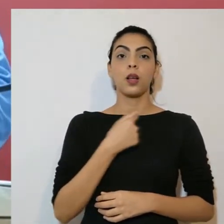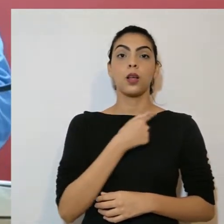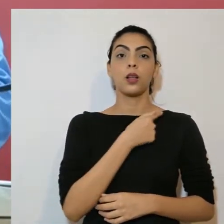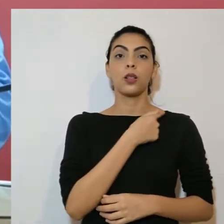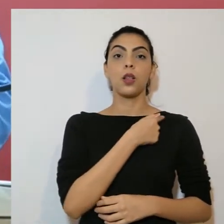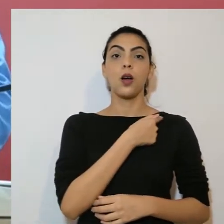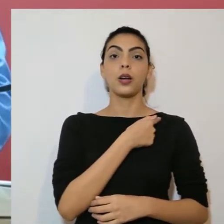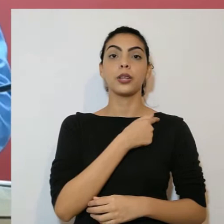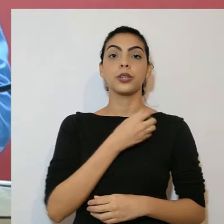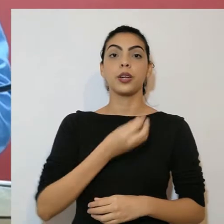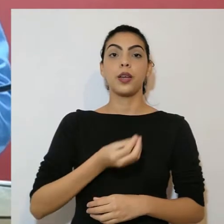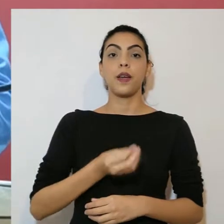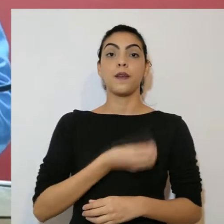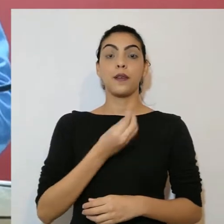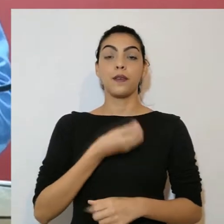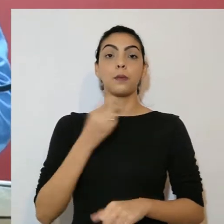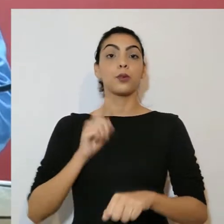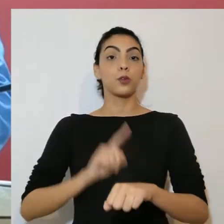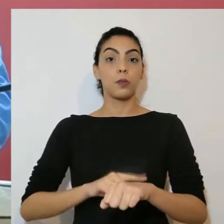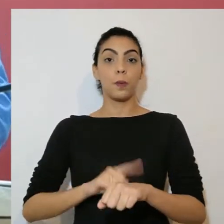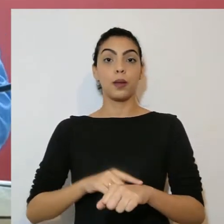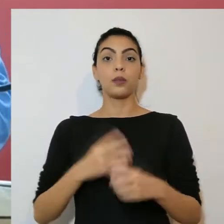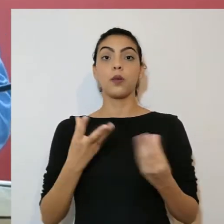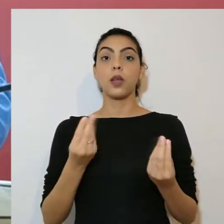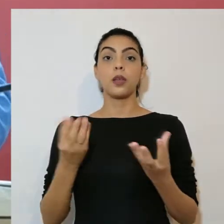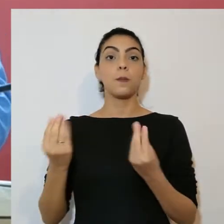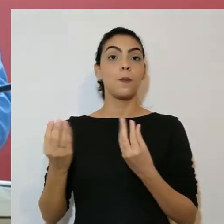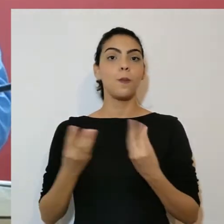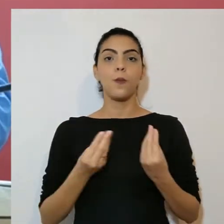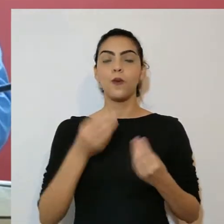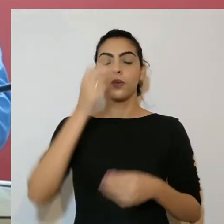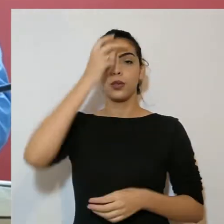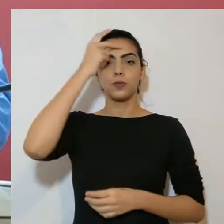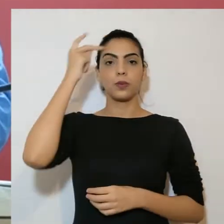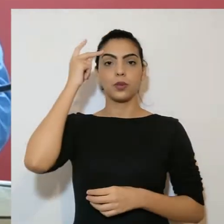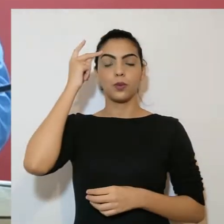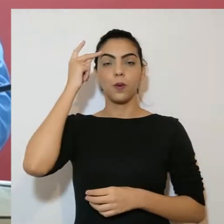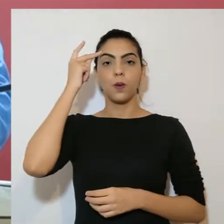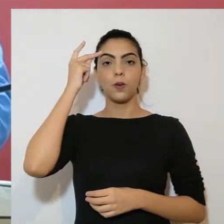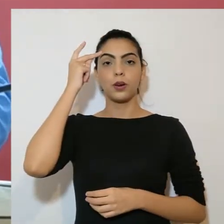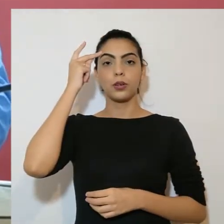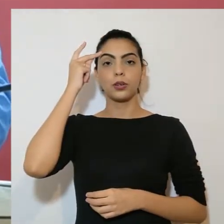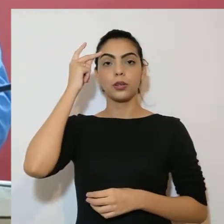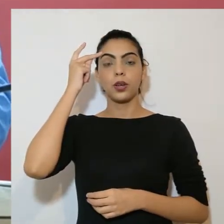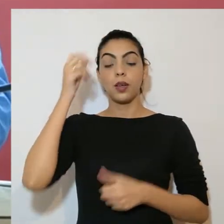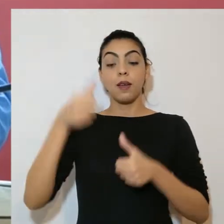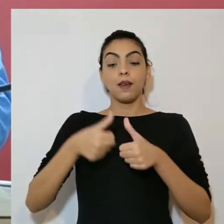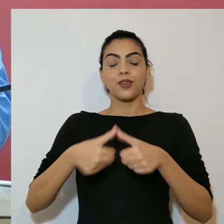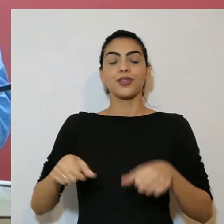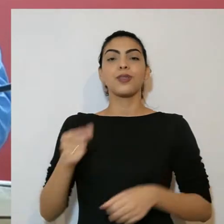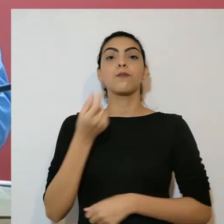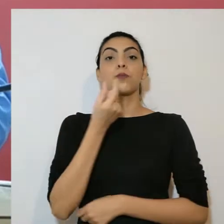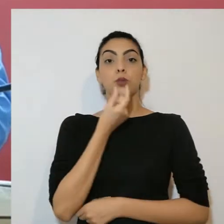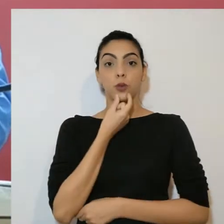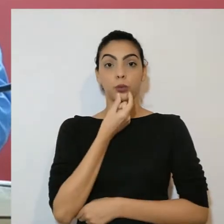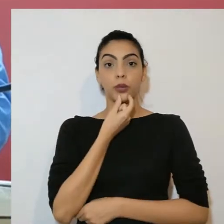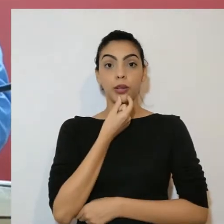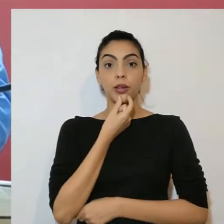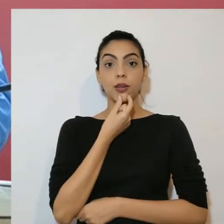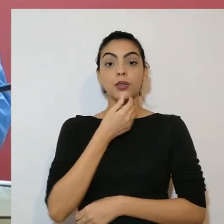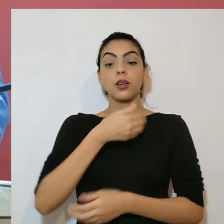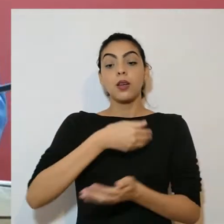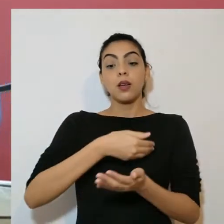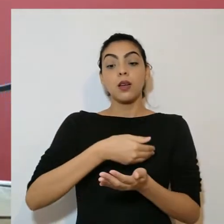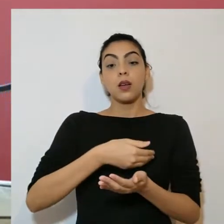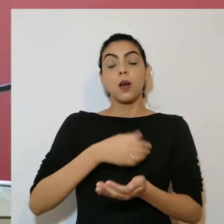Nós vivemos uma época em que muitas pessoas estão ficando